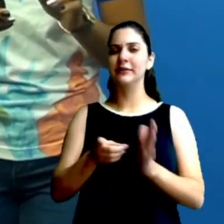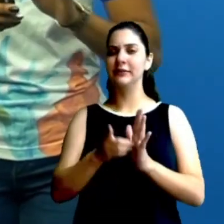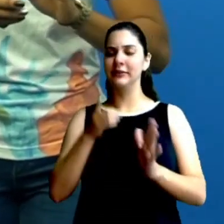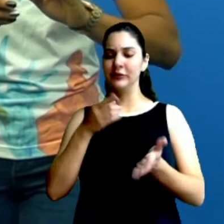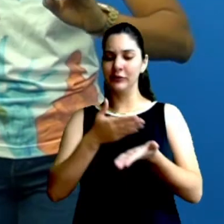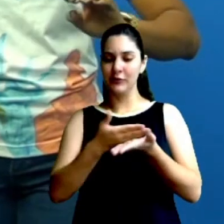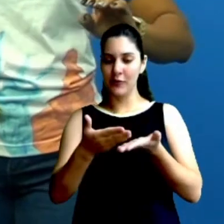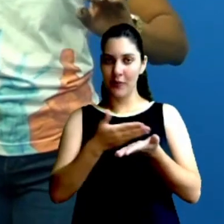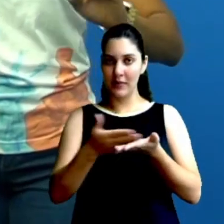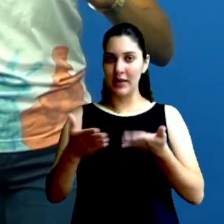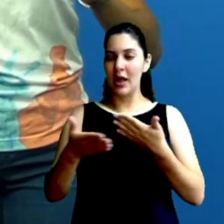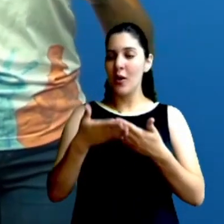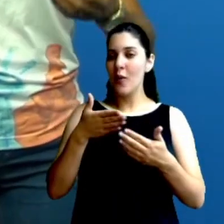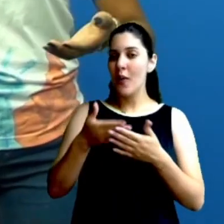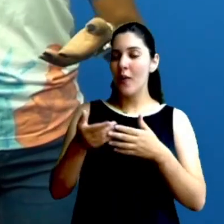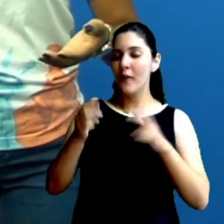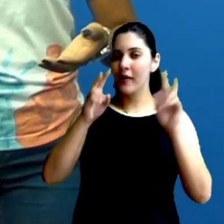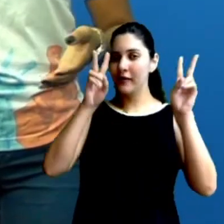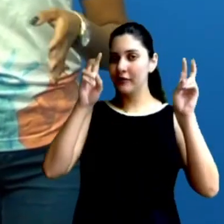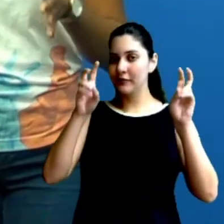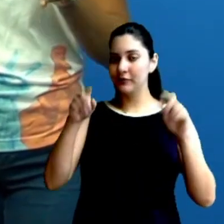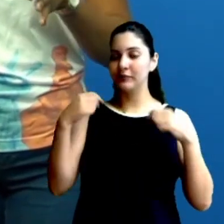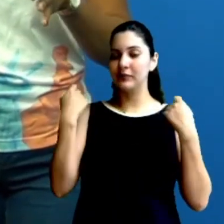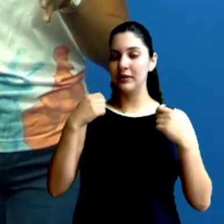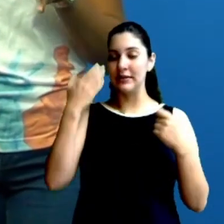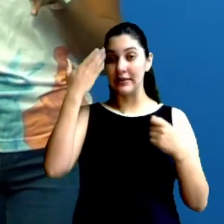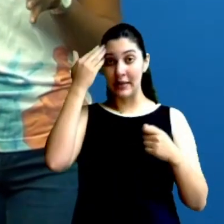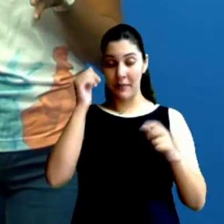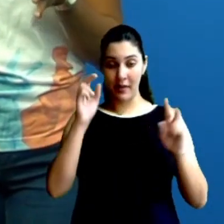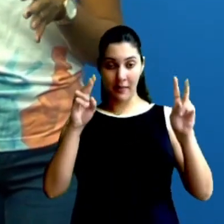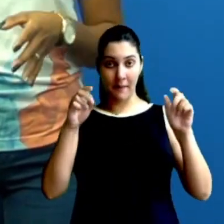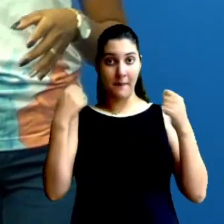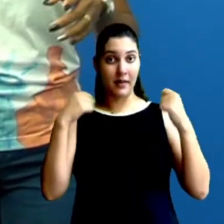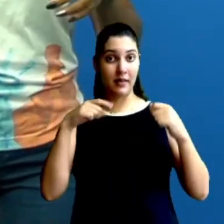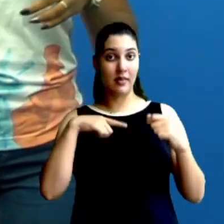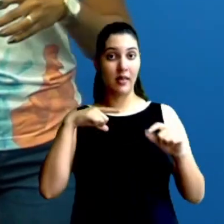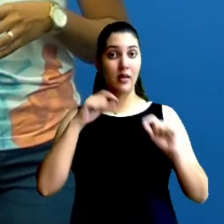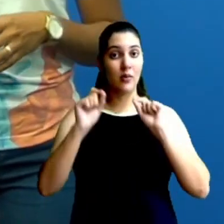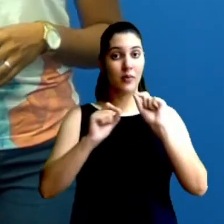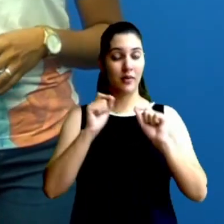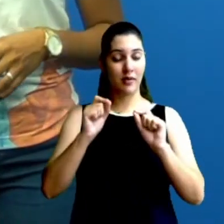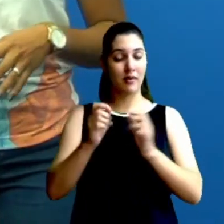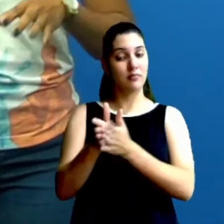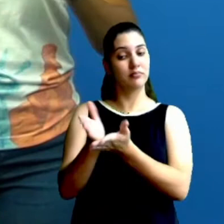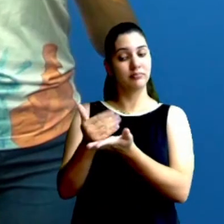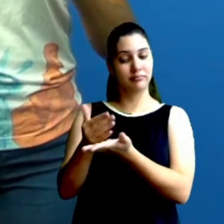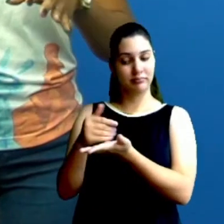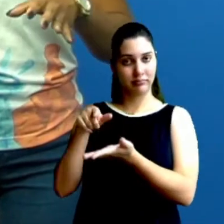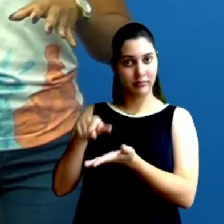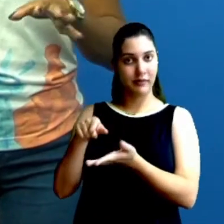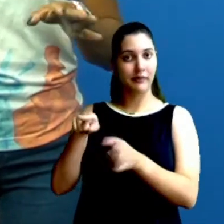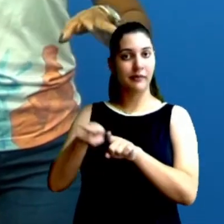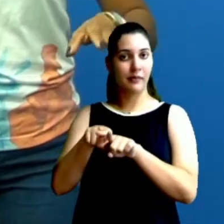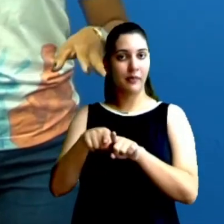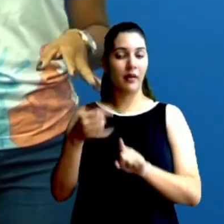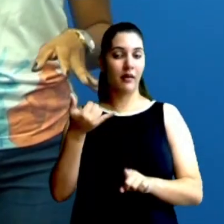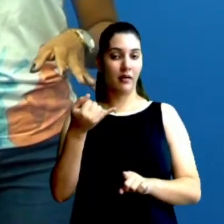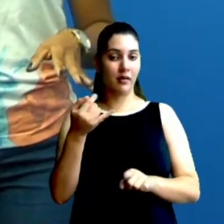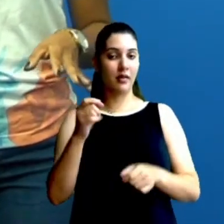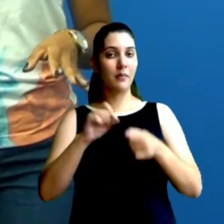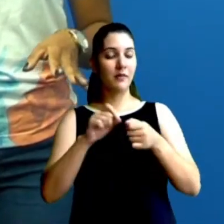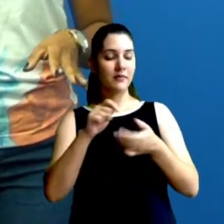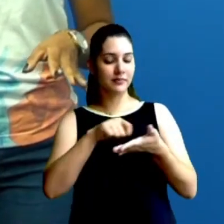gente iniciar qualquer assunto, de vocês saberem o tema, vocês precisam estar em mãos com o quê? Com o caderno e com a caneta, para fazer